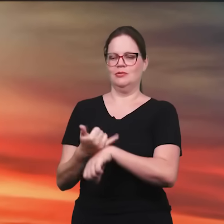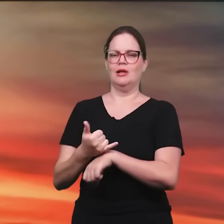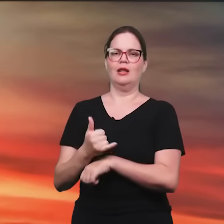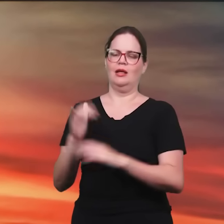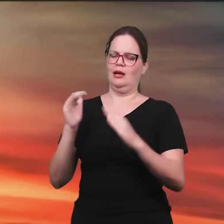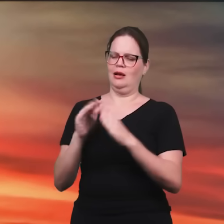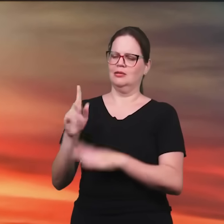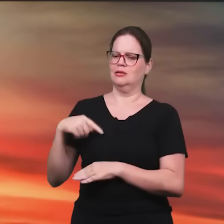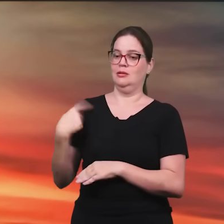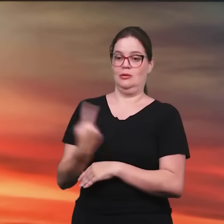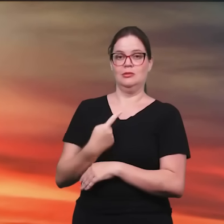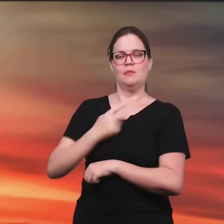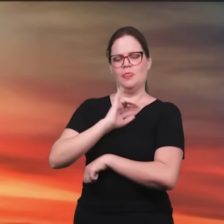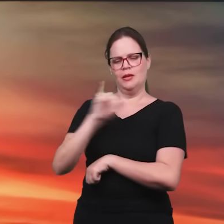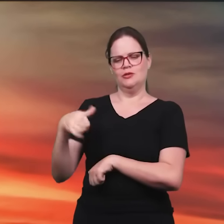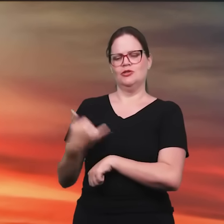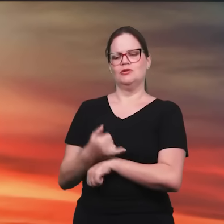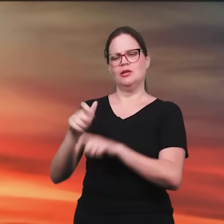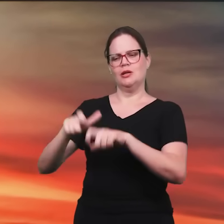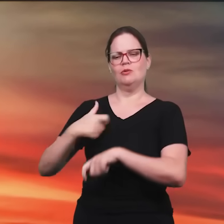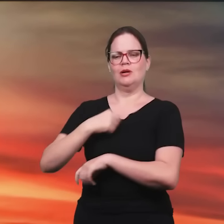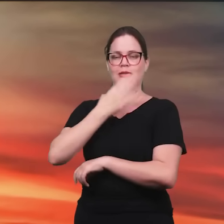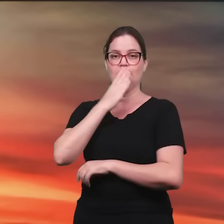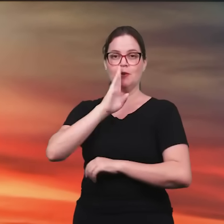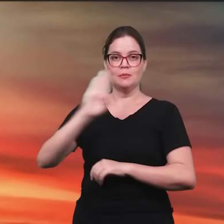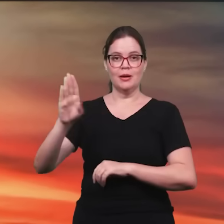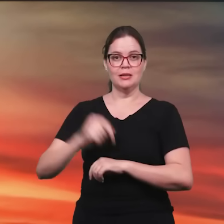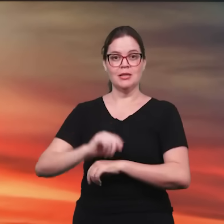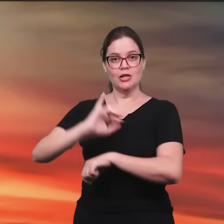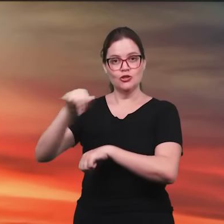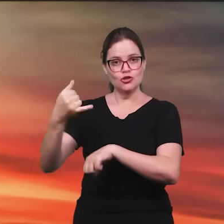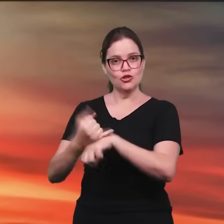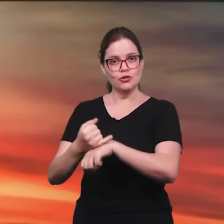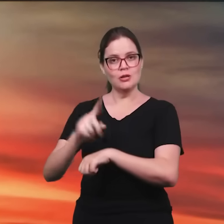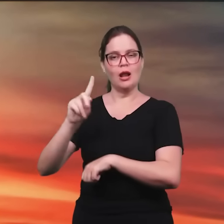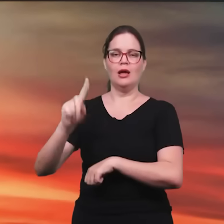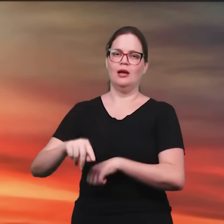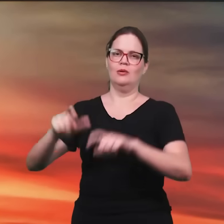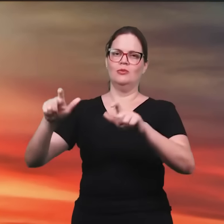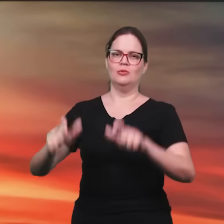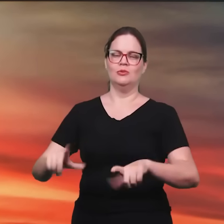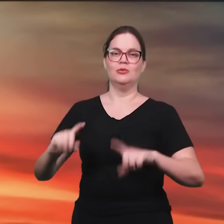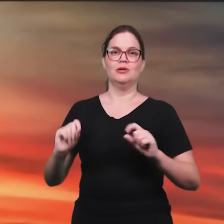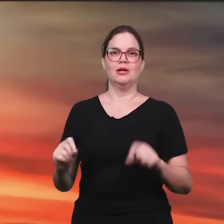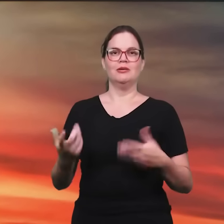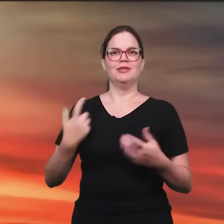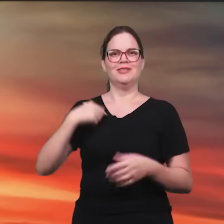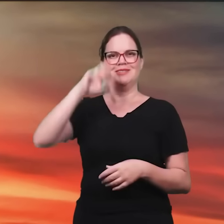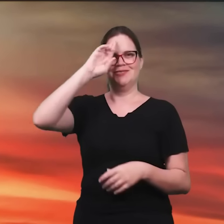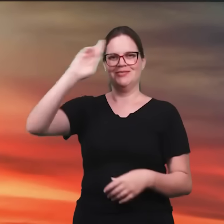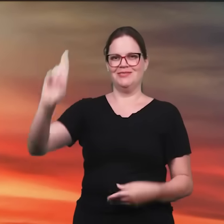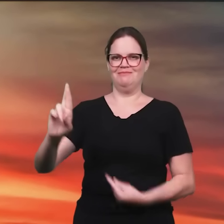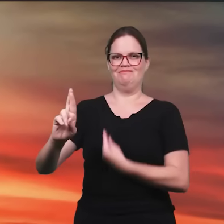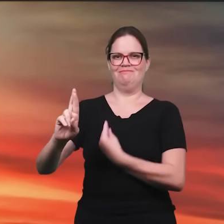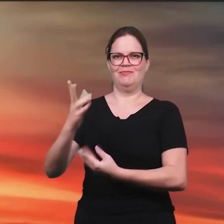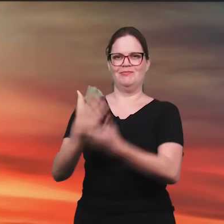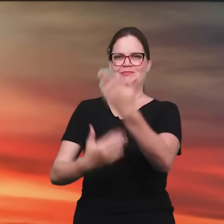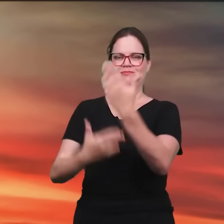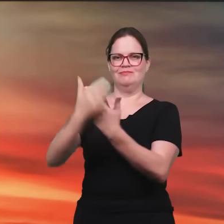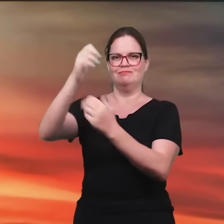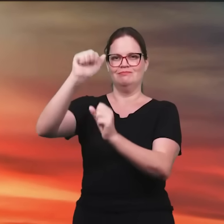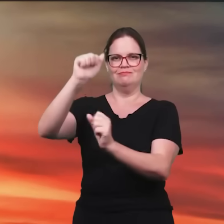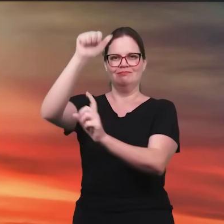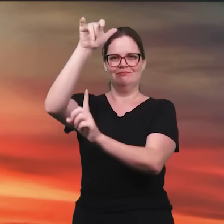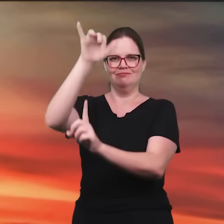casa. Jerusalém é o lugar da promessa. Jerusalém é o lugar em que o Senhor estende as suas mãos.